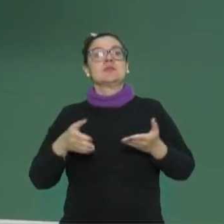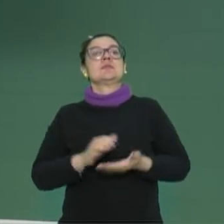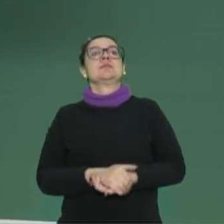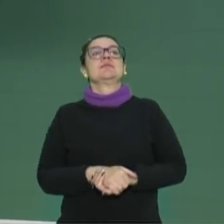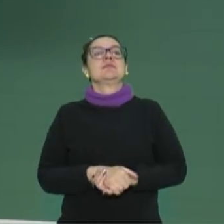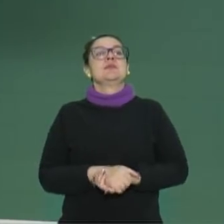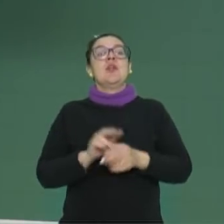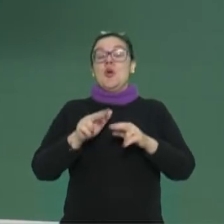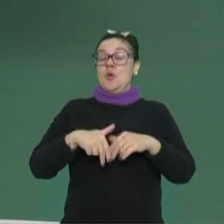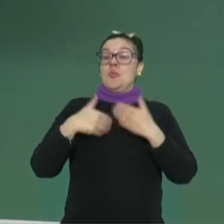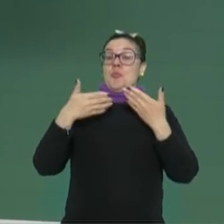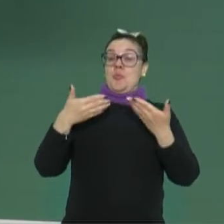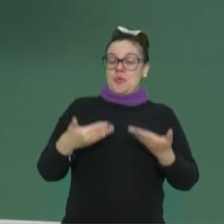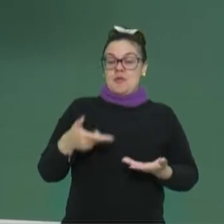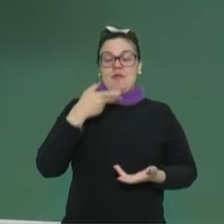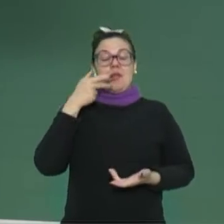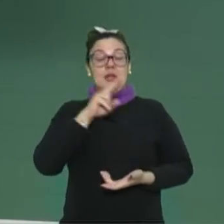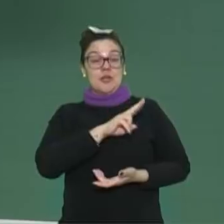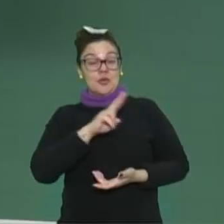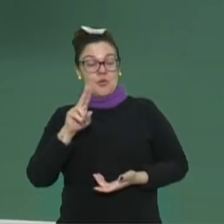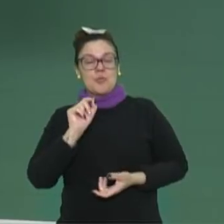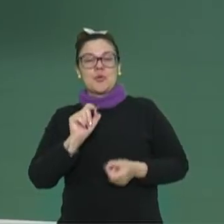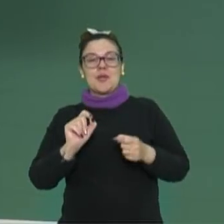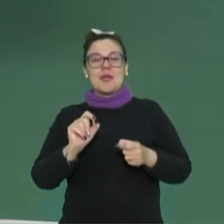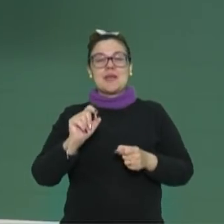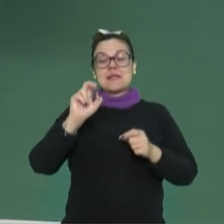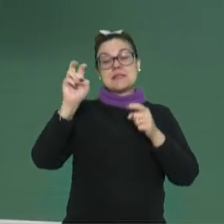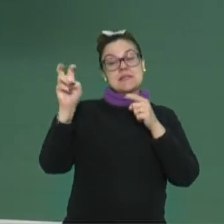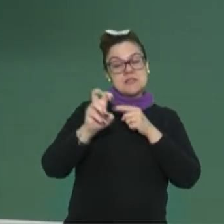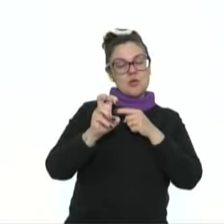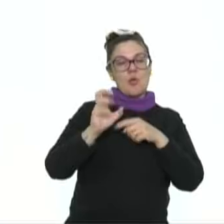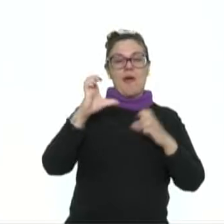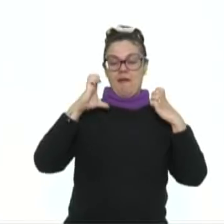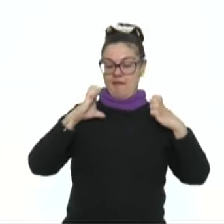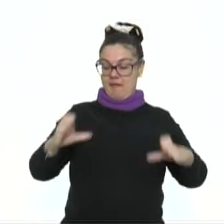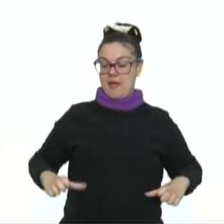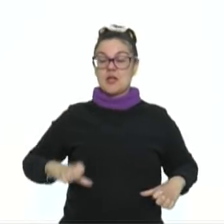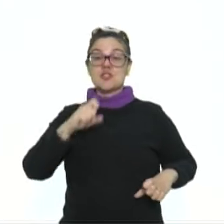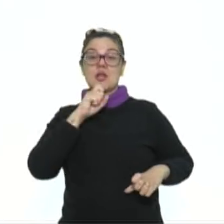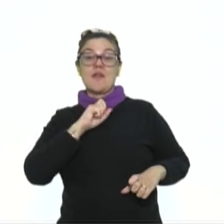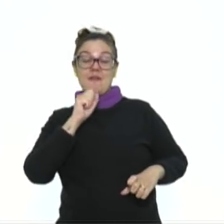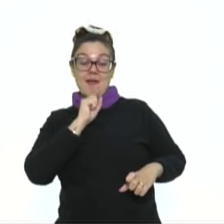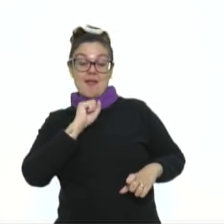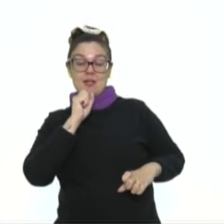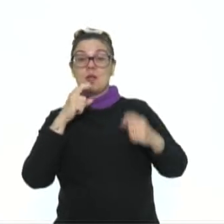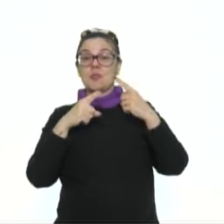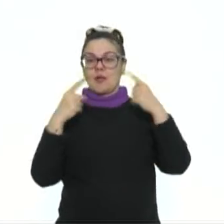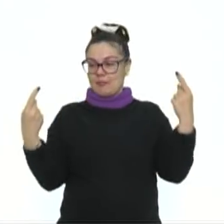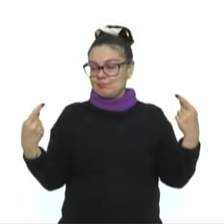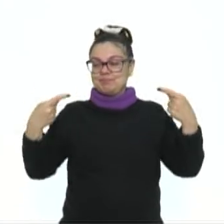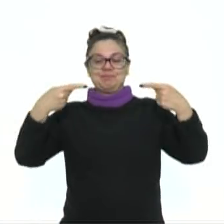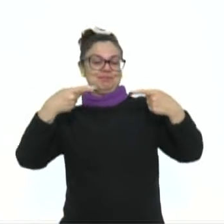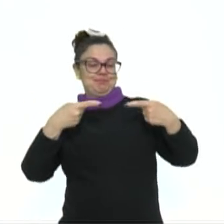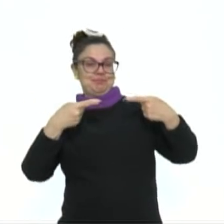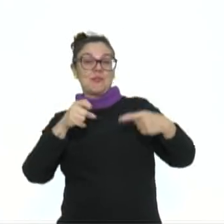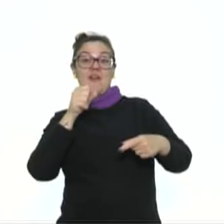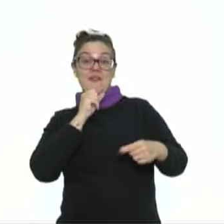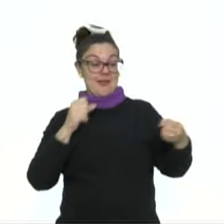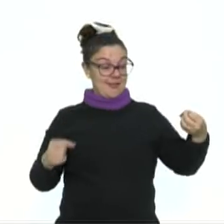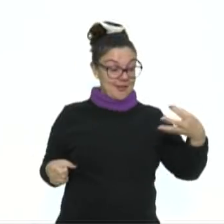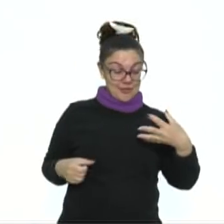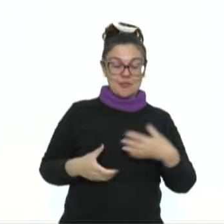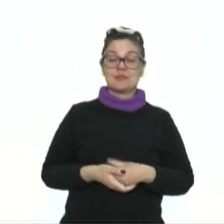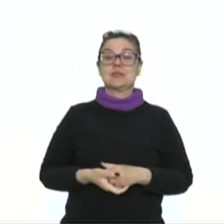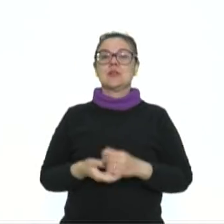por isso ele chama esses valores antigos de ética velha. Então ele vai contrapor a ética velha e justamente por